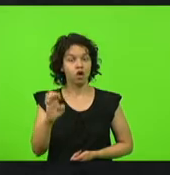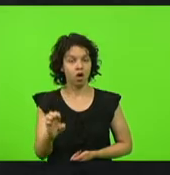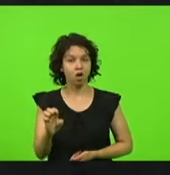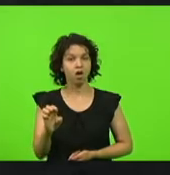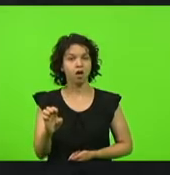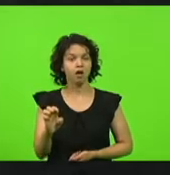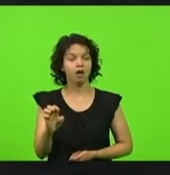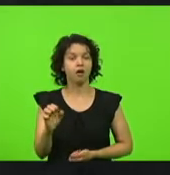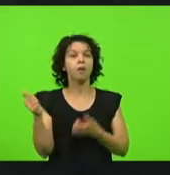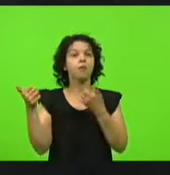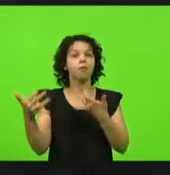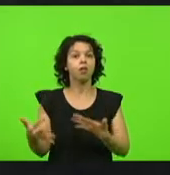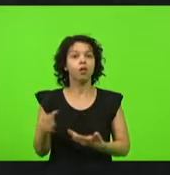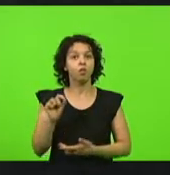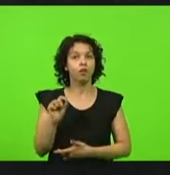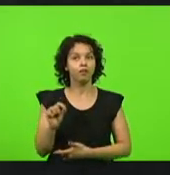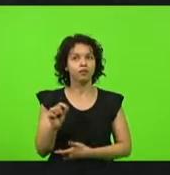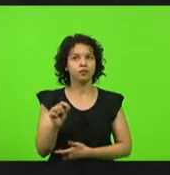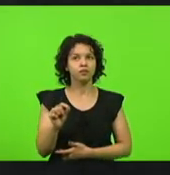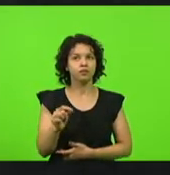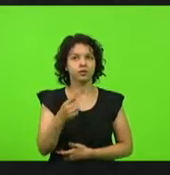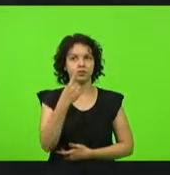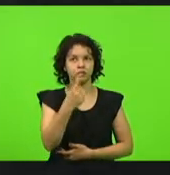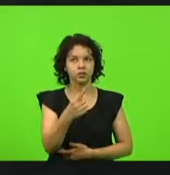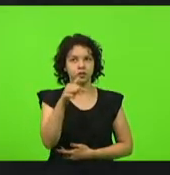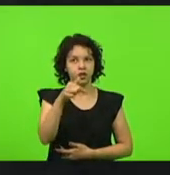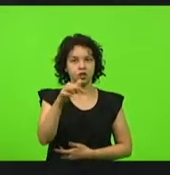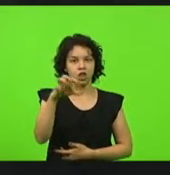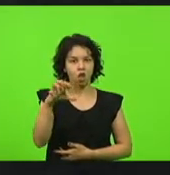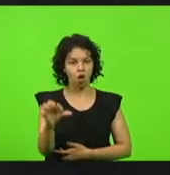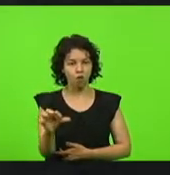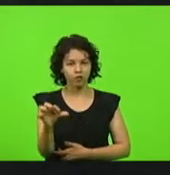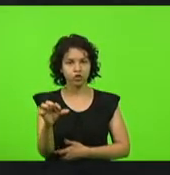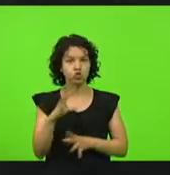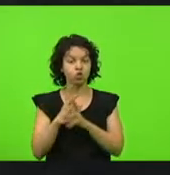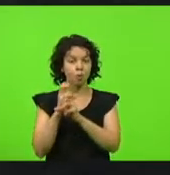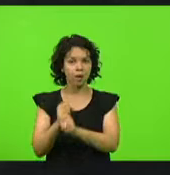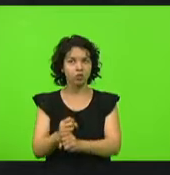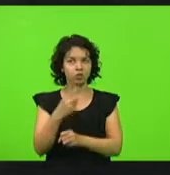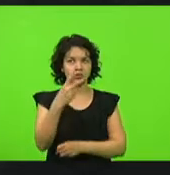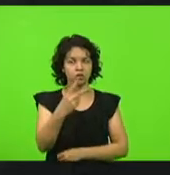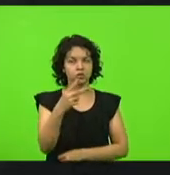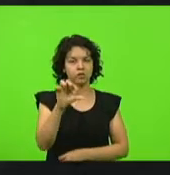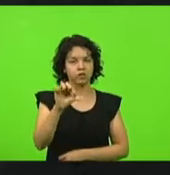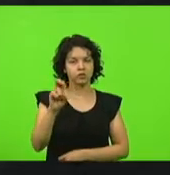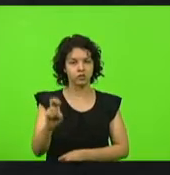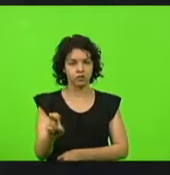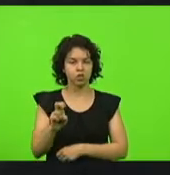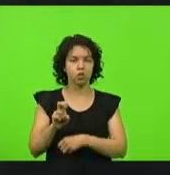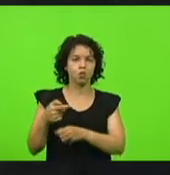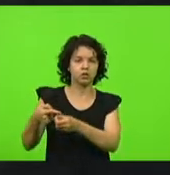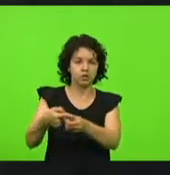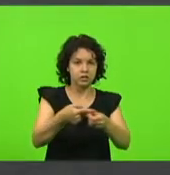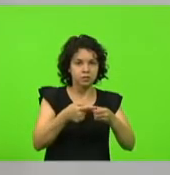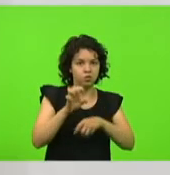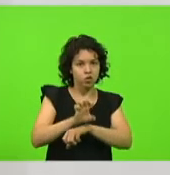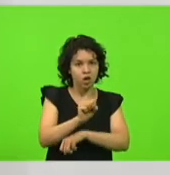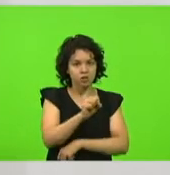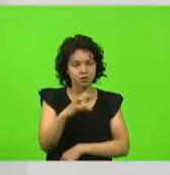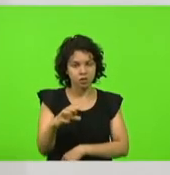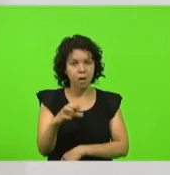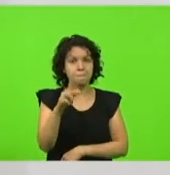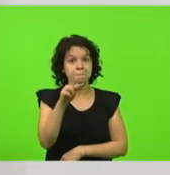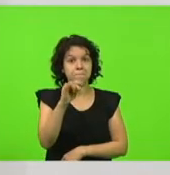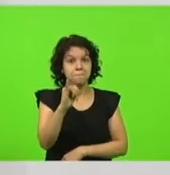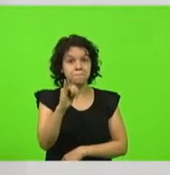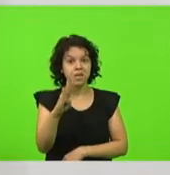179 dos 295 municípios do Estado têm um PIB menor ou igual a esse valor. Isso